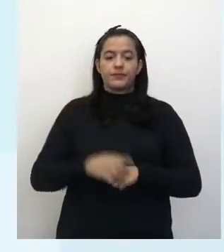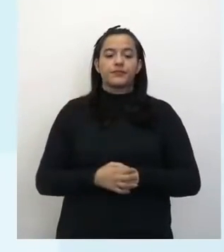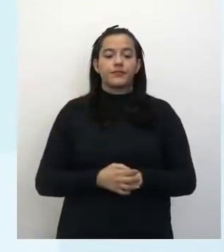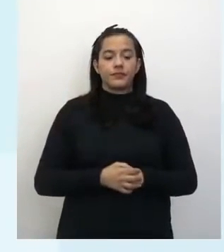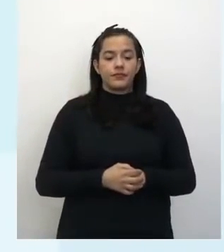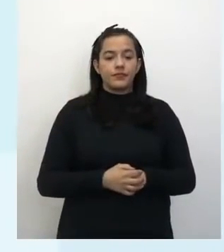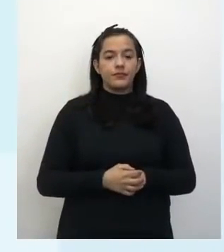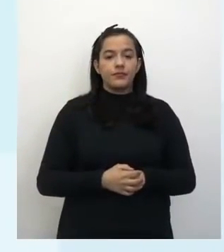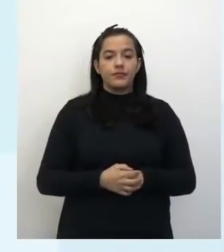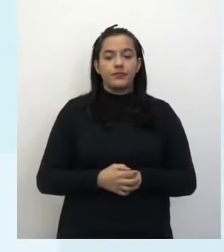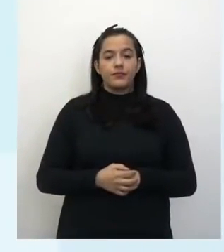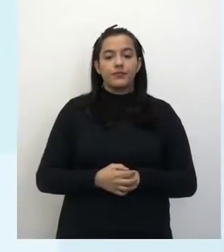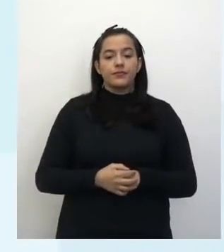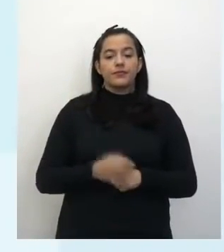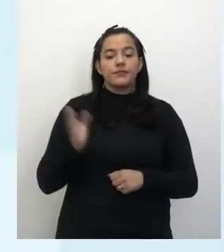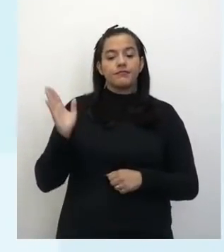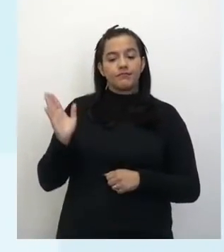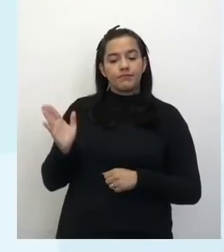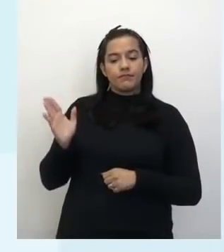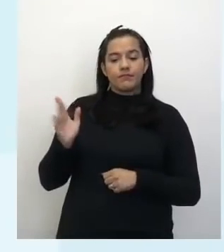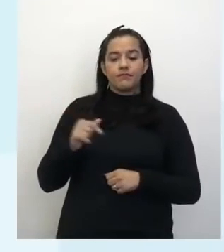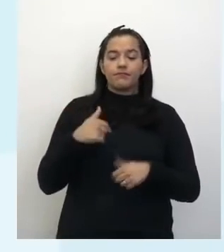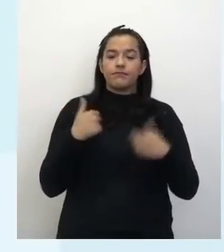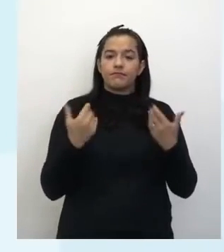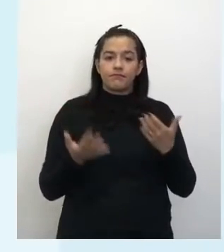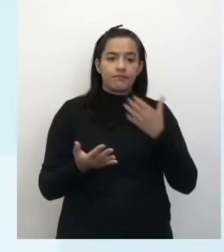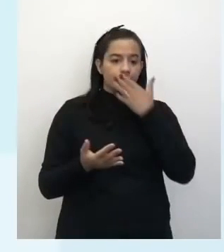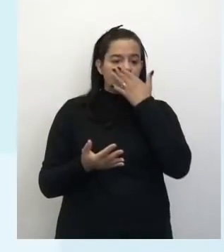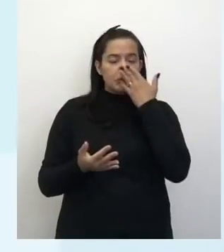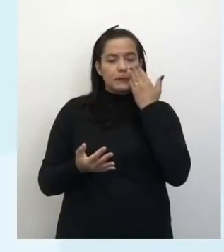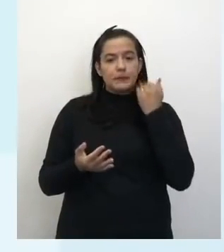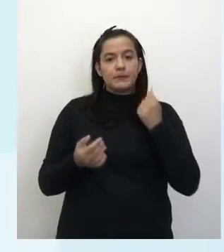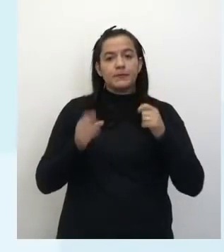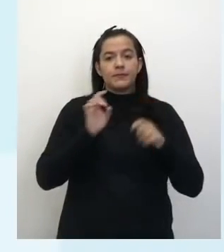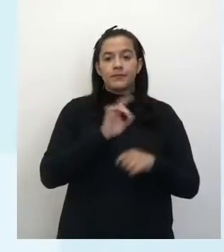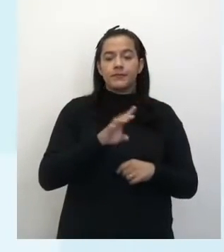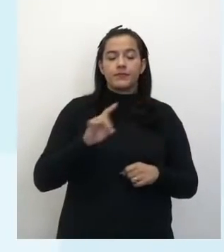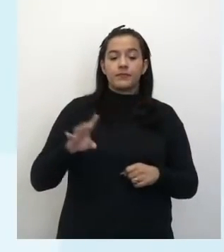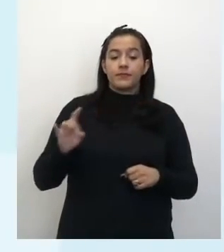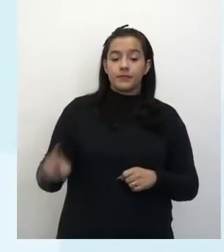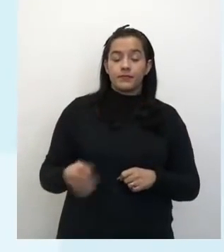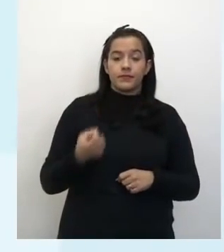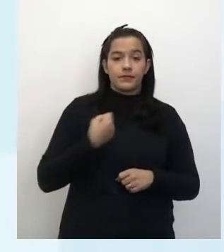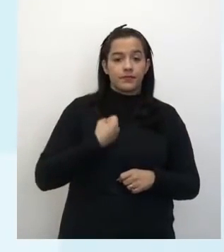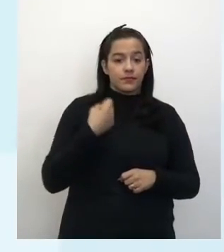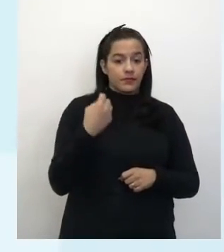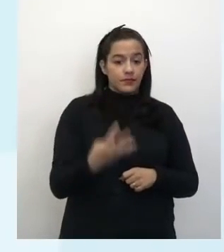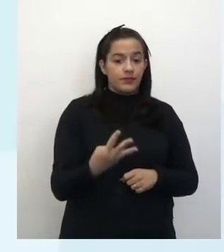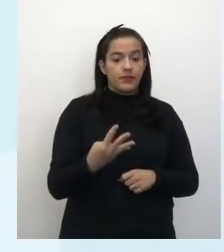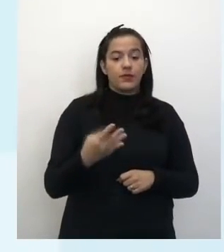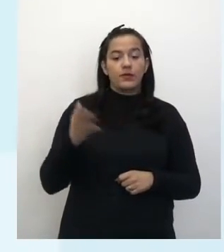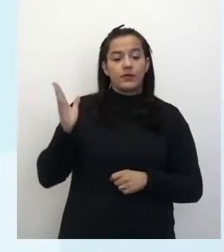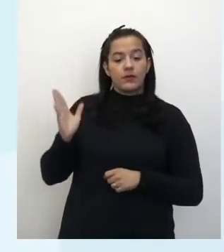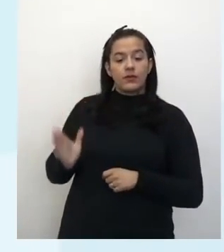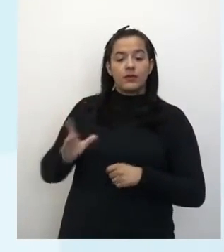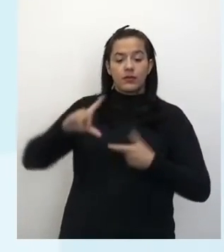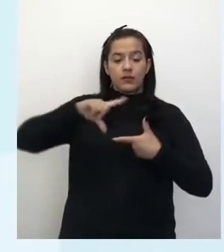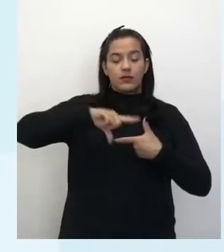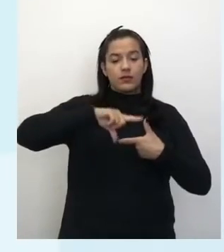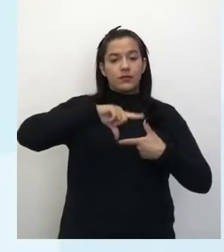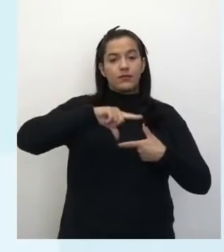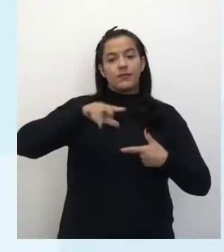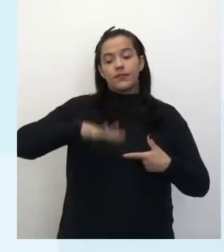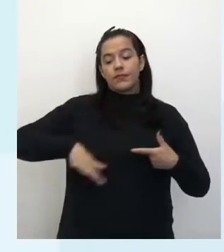Mas é rosa. E esse rosa aí, né? Se cada um desses aí é 4, esse rosa qual é a área em